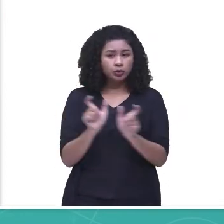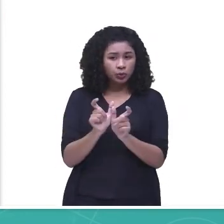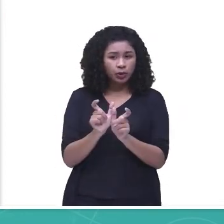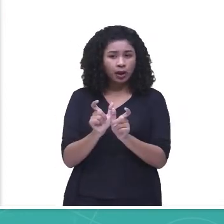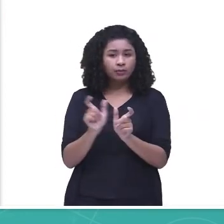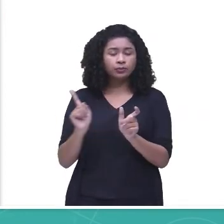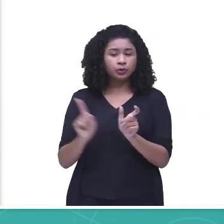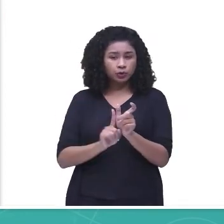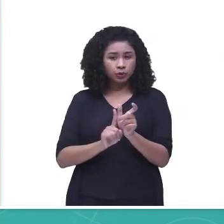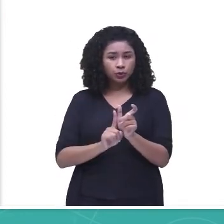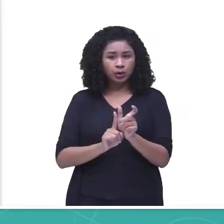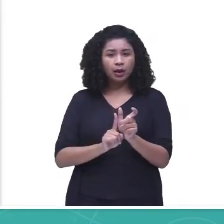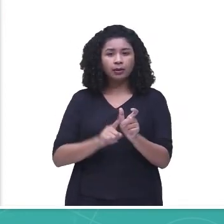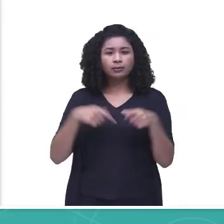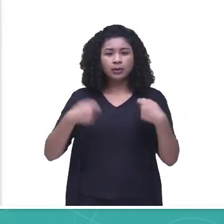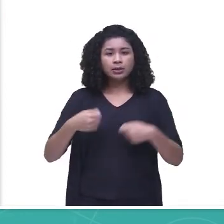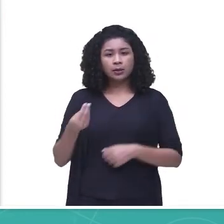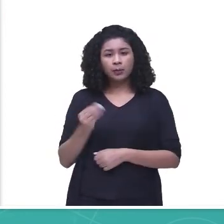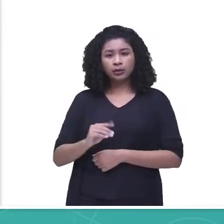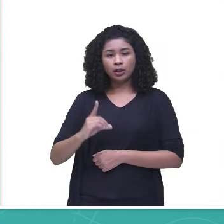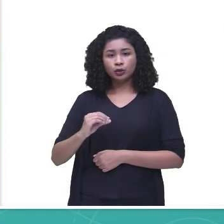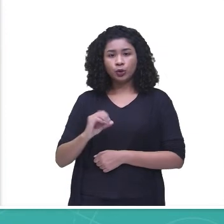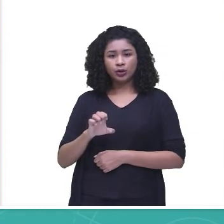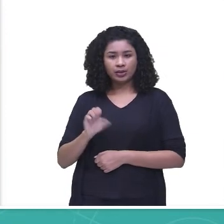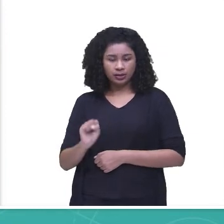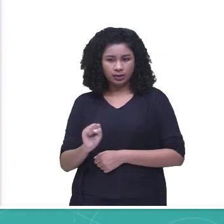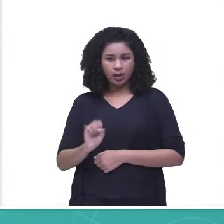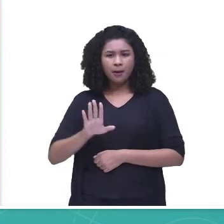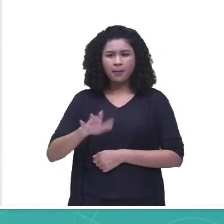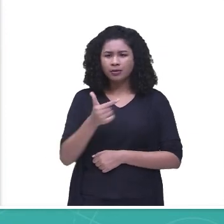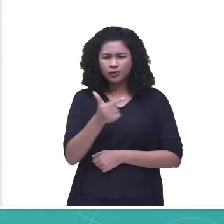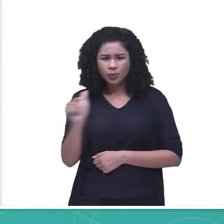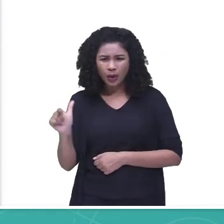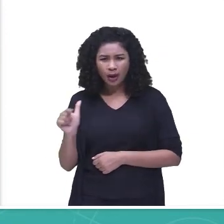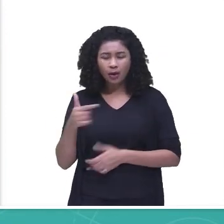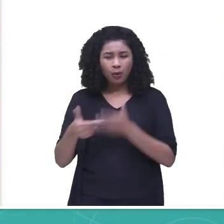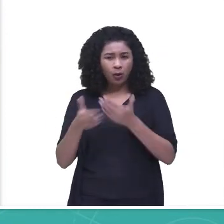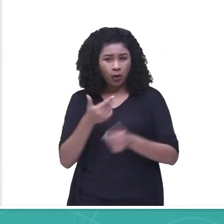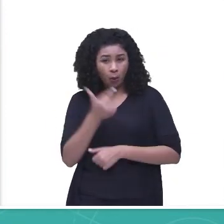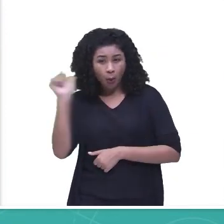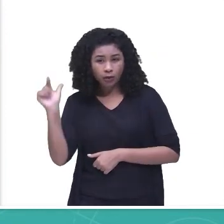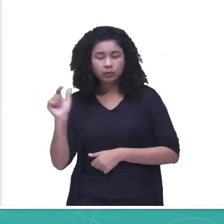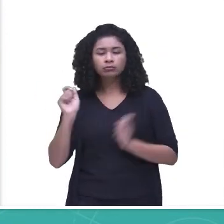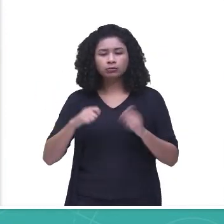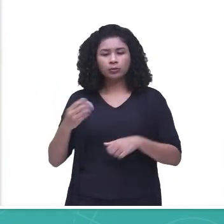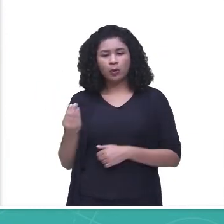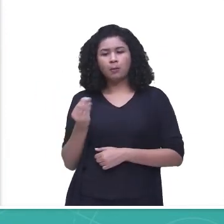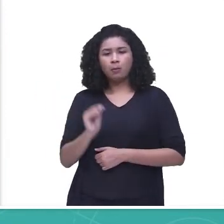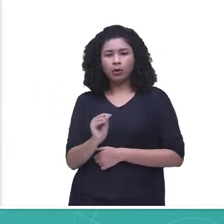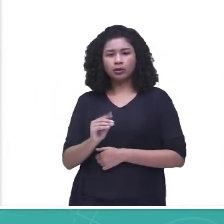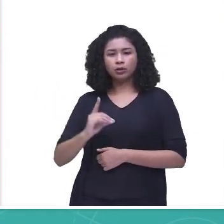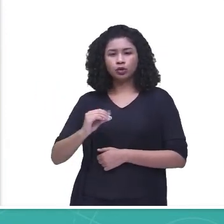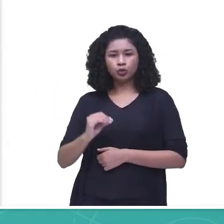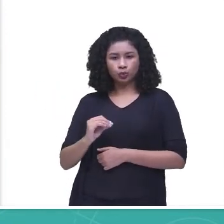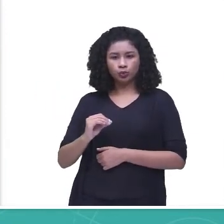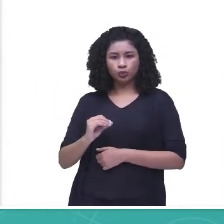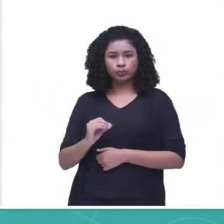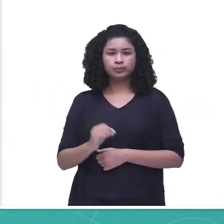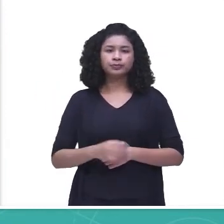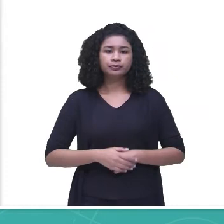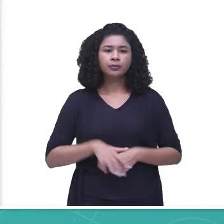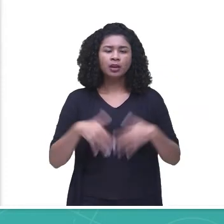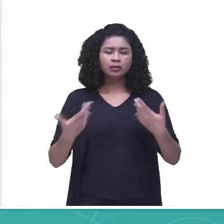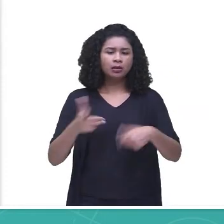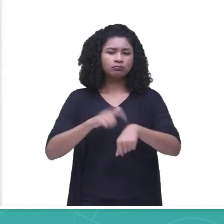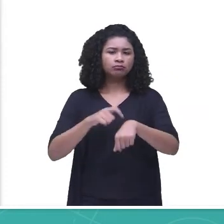for não for terceira pessoa do singular, for qualquer outro, você deve utilizar o do. Tá certo, gente? Então, vocês terão um